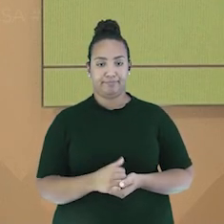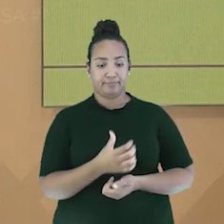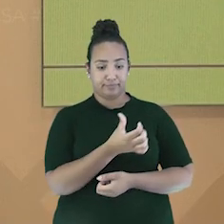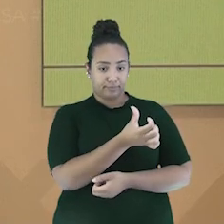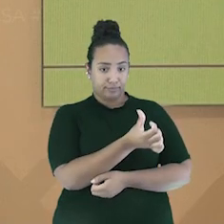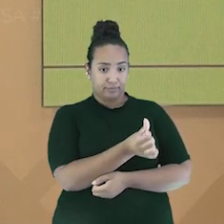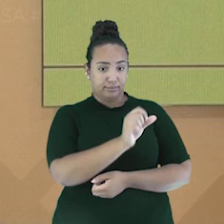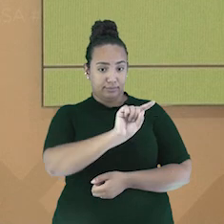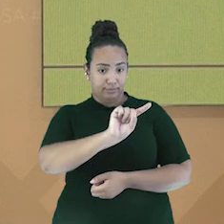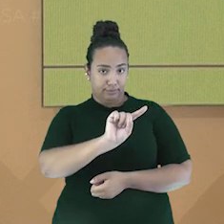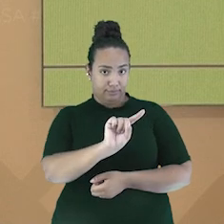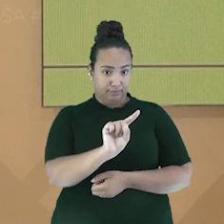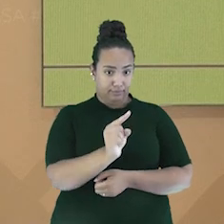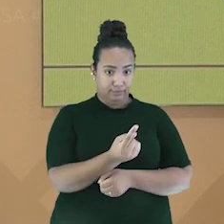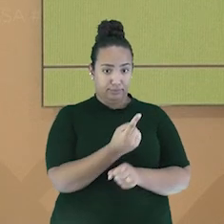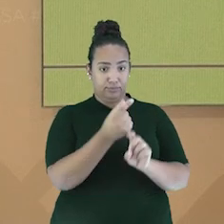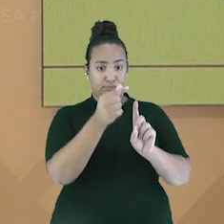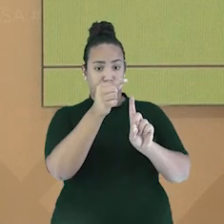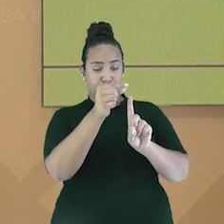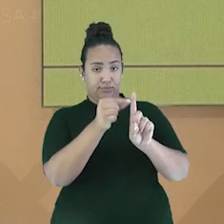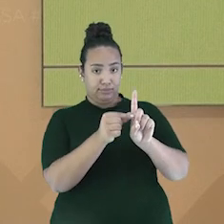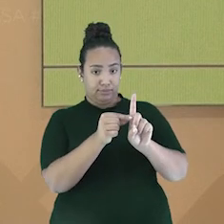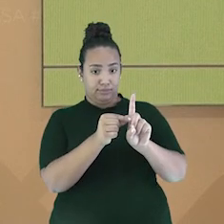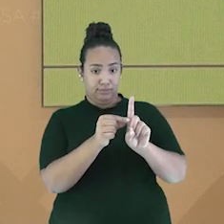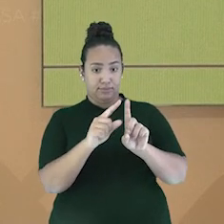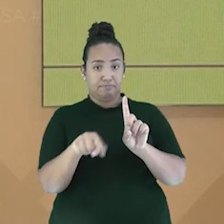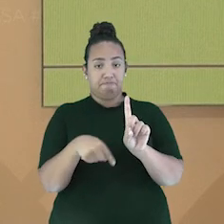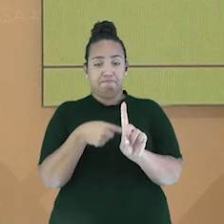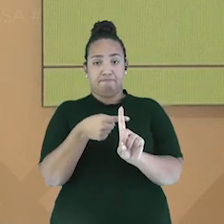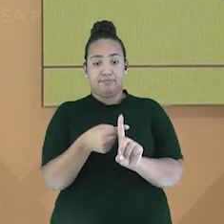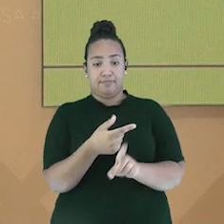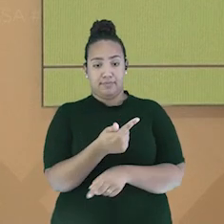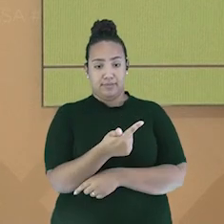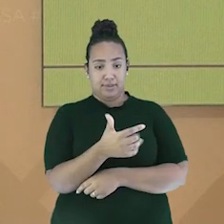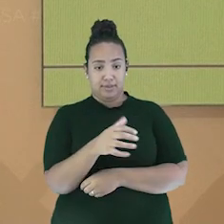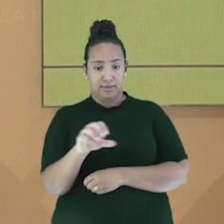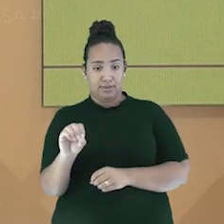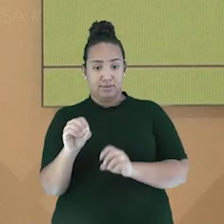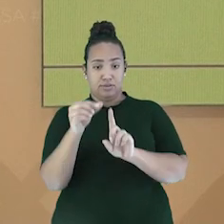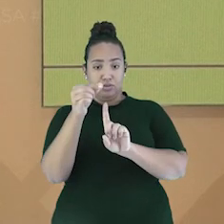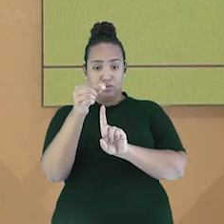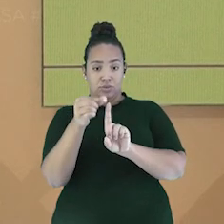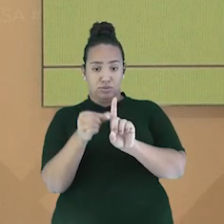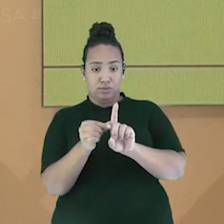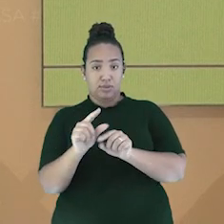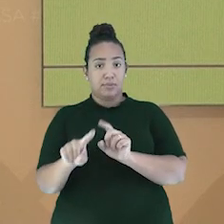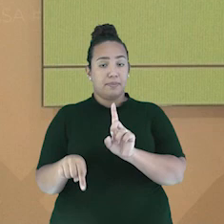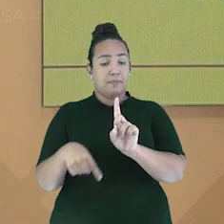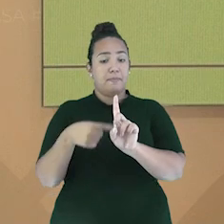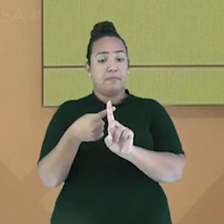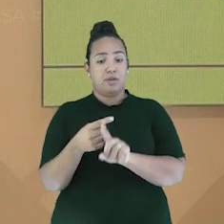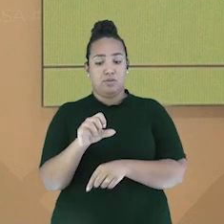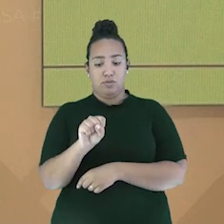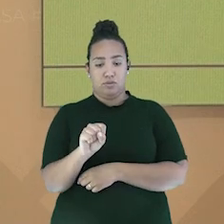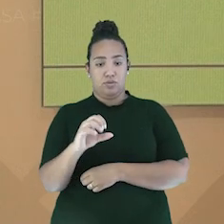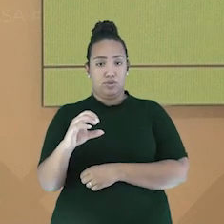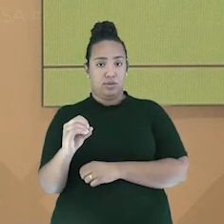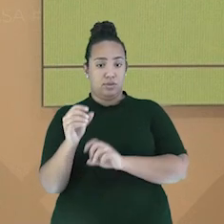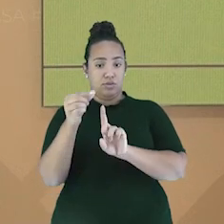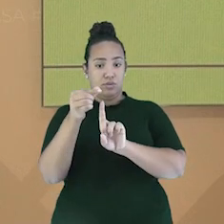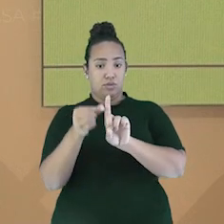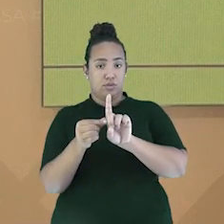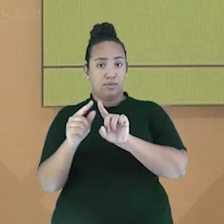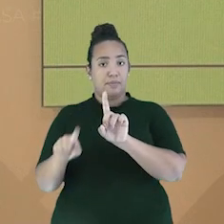6.000 unidades 700 unidades mais 80 unidades